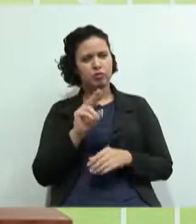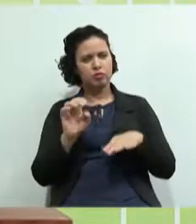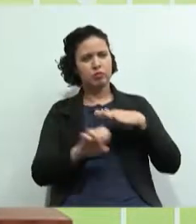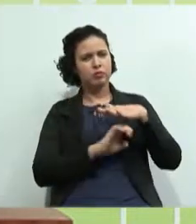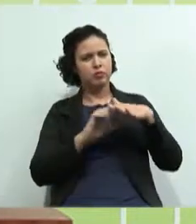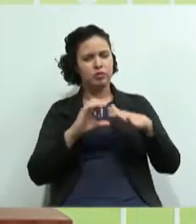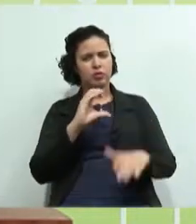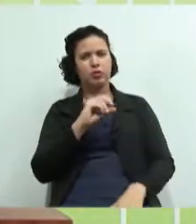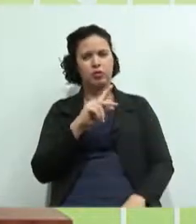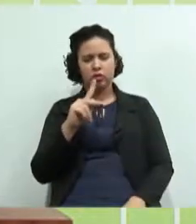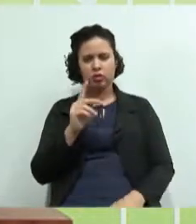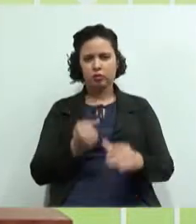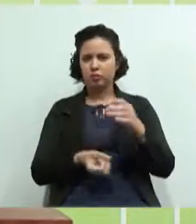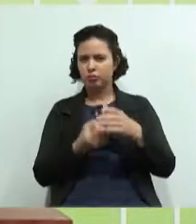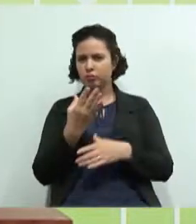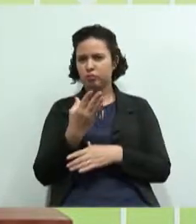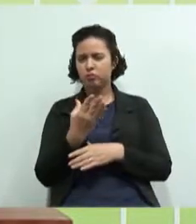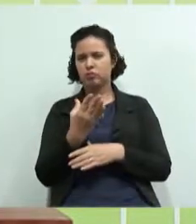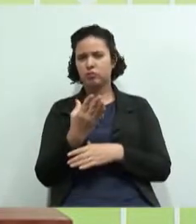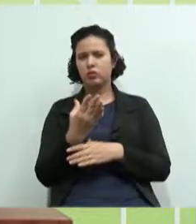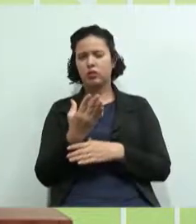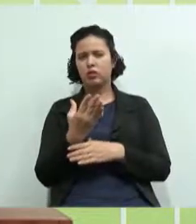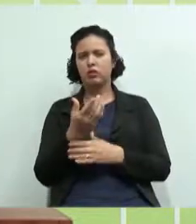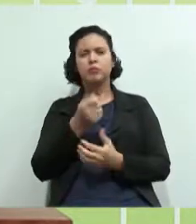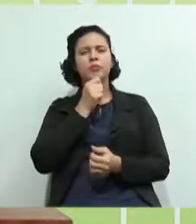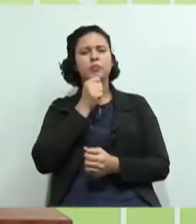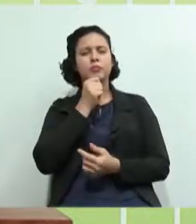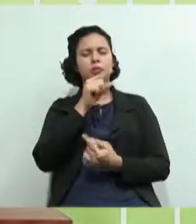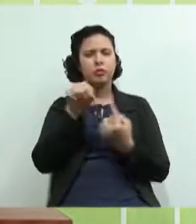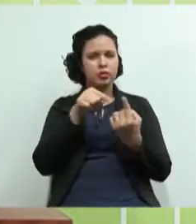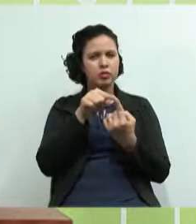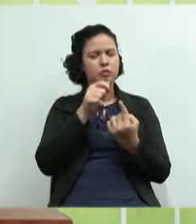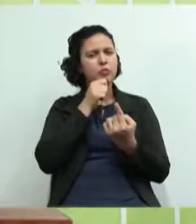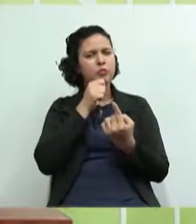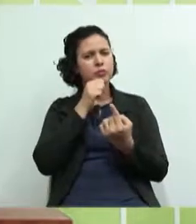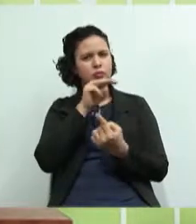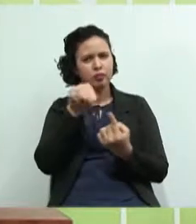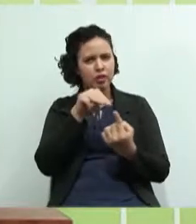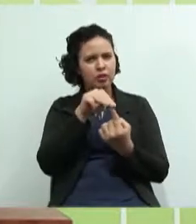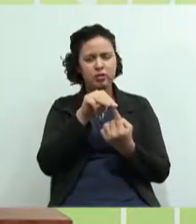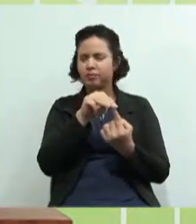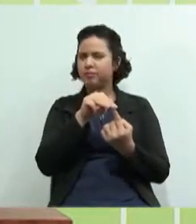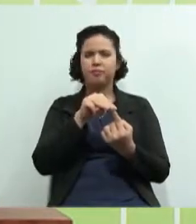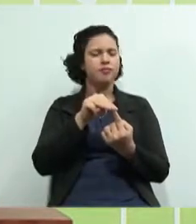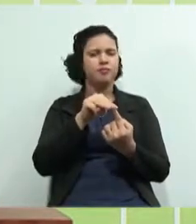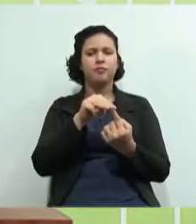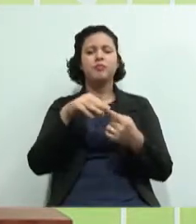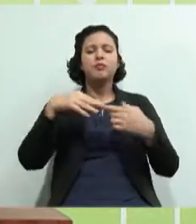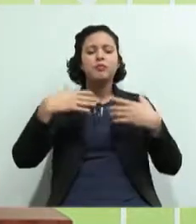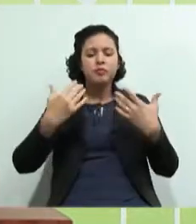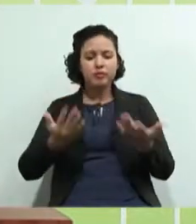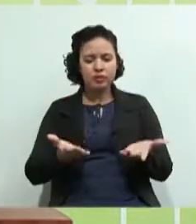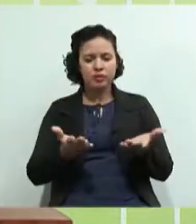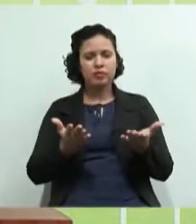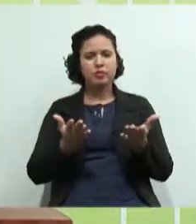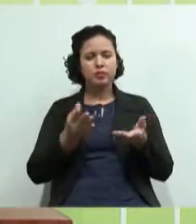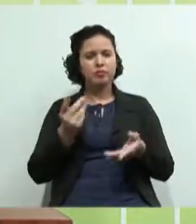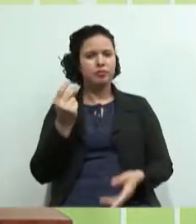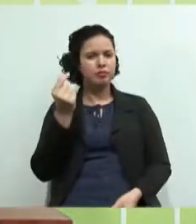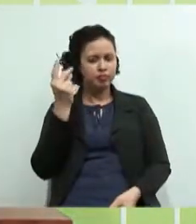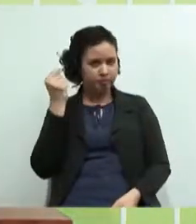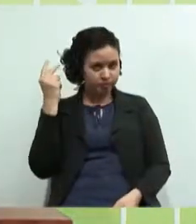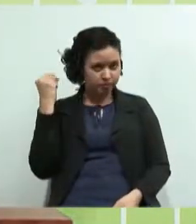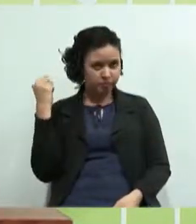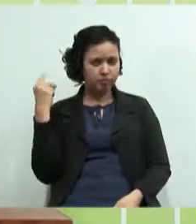nenhuma necessidade, sem ter nenhuma meta, sem ter nenhum objetivo? É claro que não, não é organização. E é claro, nós vimos lá que na época dos